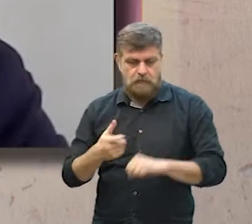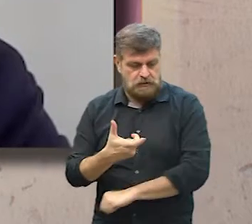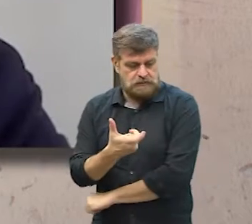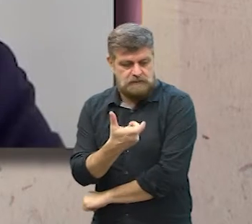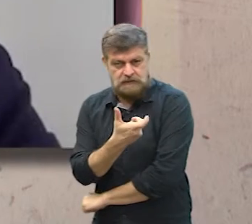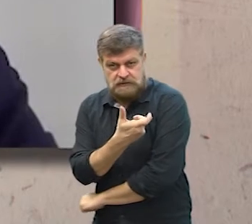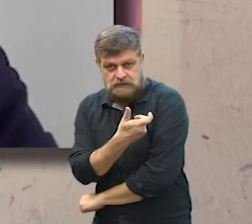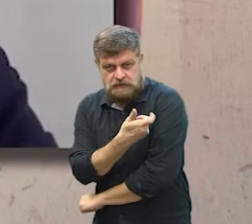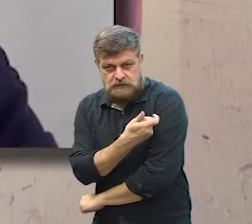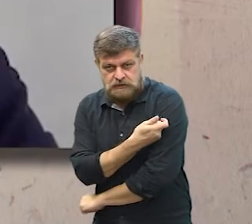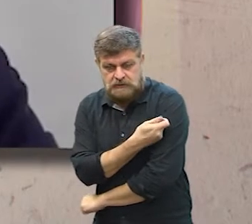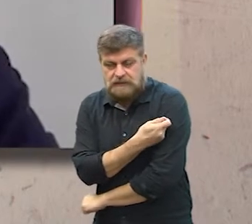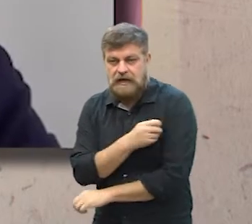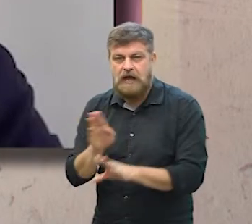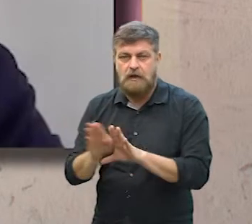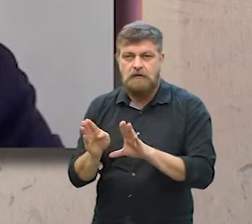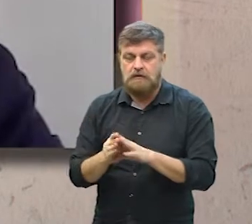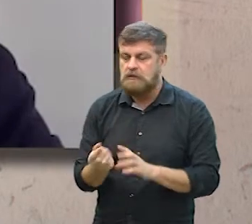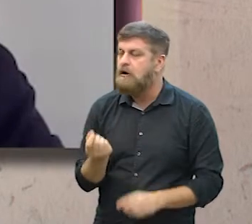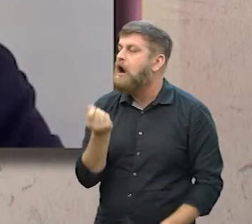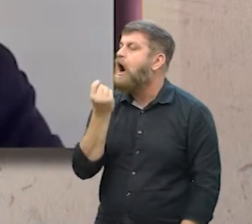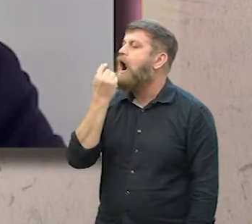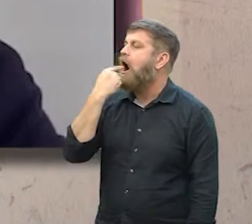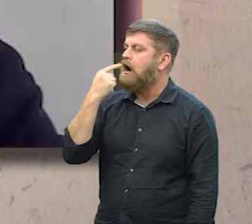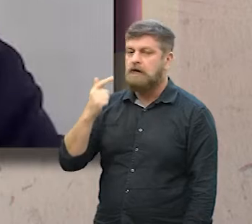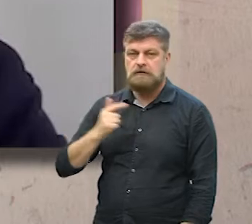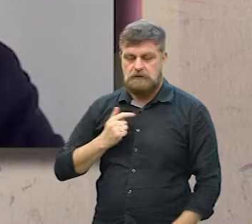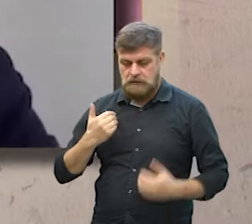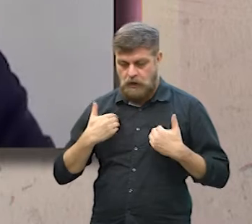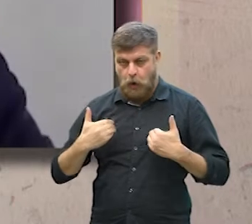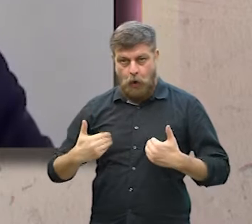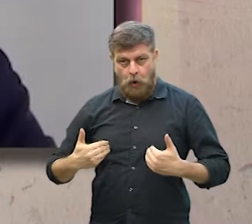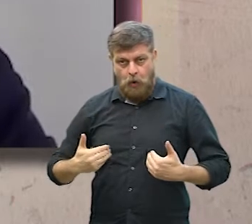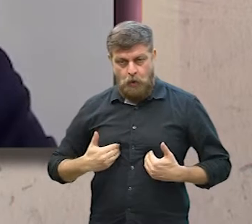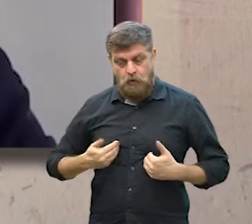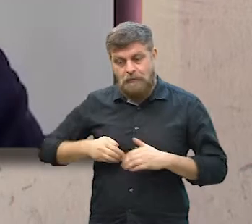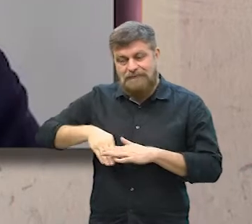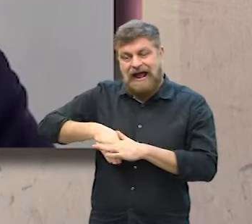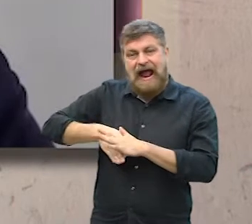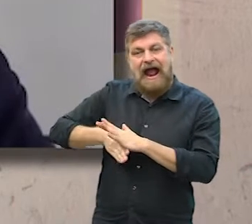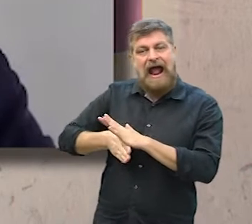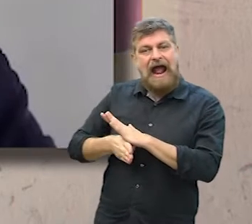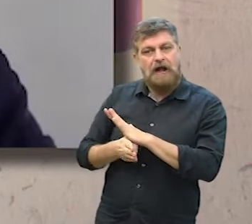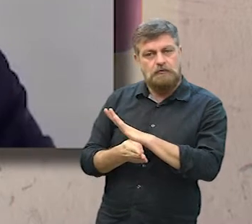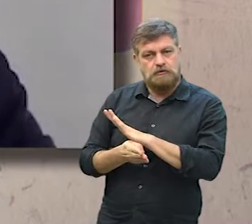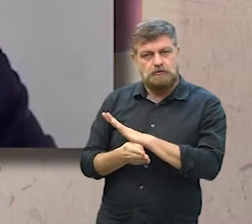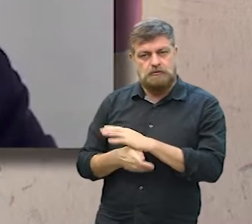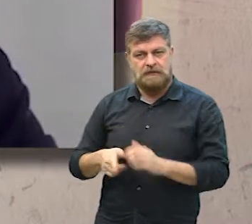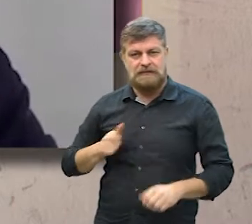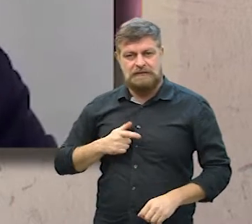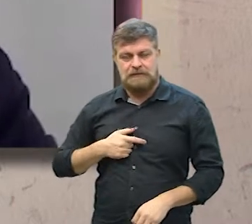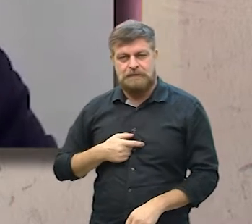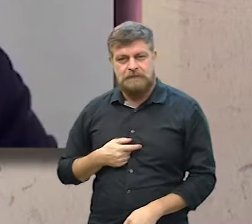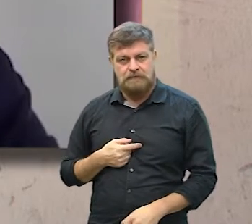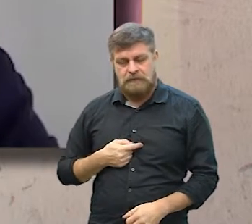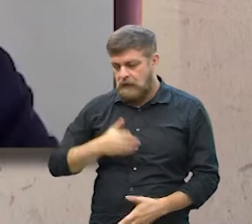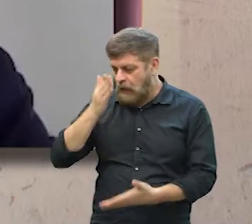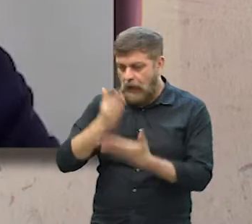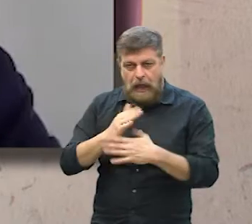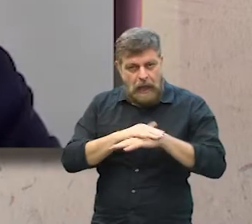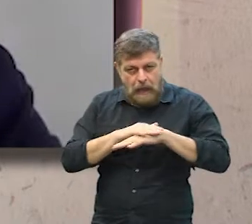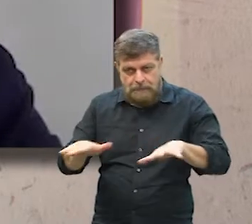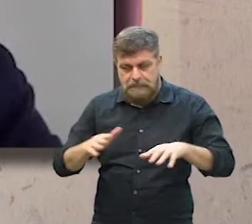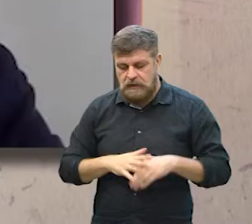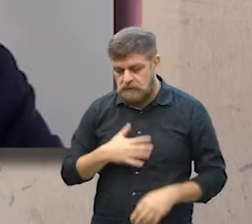pode ser injetável por via subcutânea, mas pode ser sublingual. E a ideia é ver se o organismo se acostuma com aquilo que causa a doença, por exemplo, com